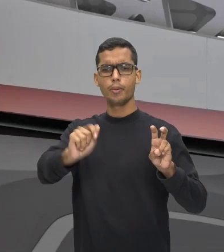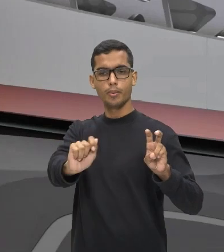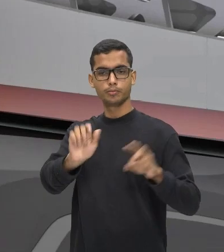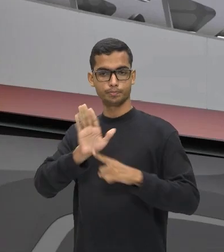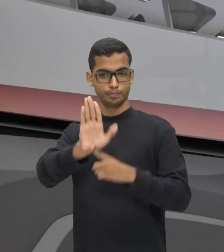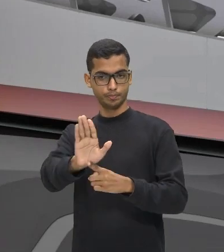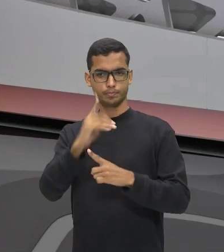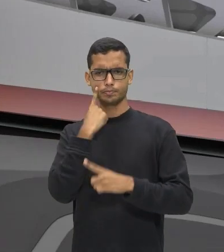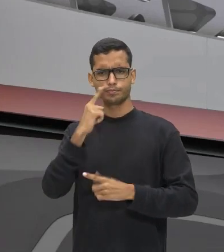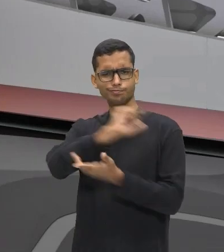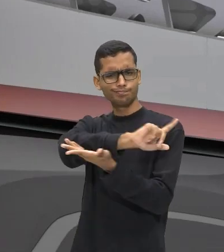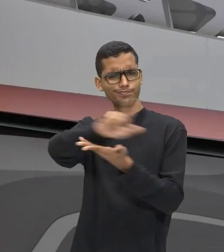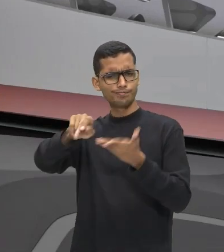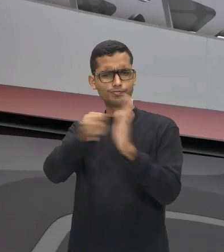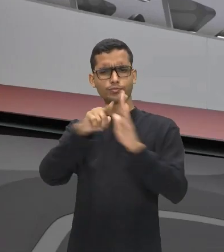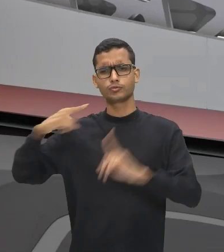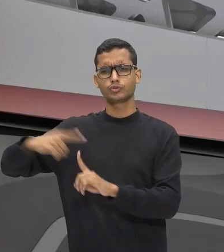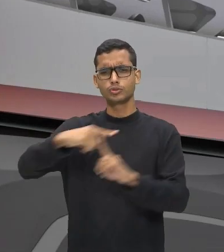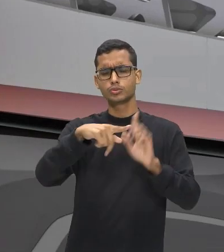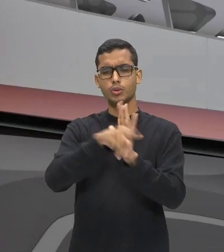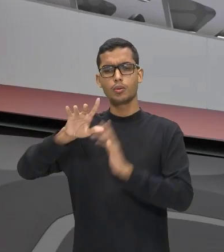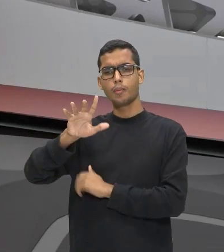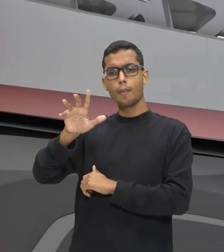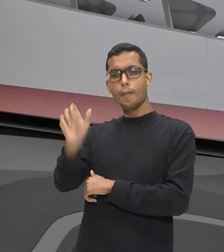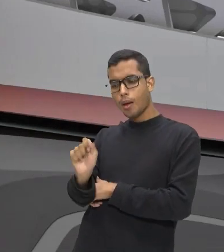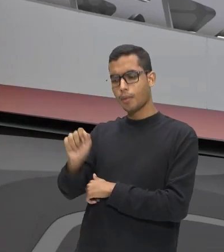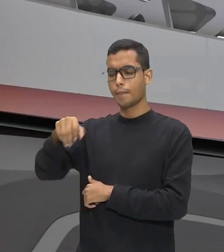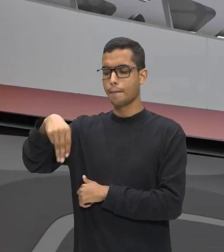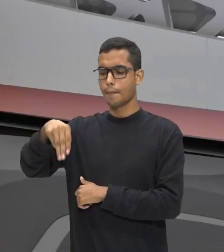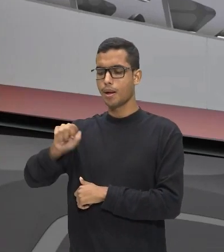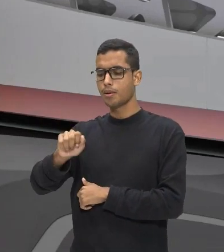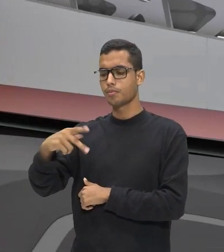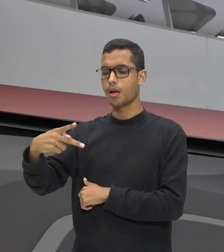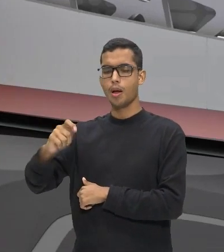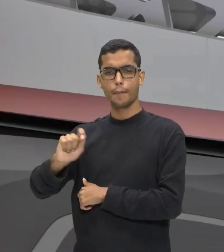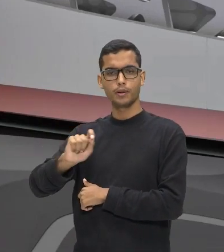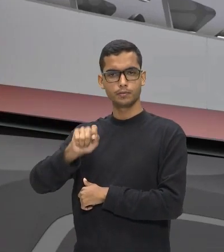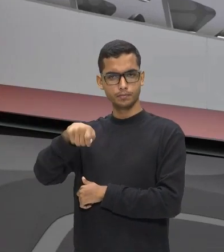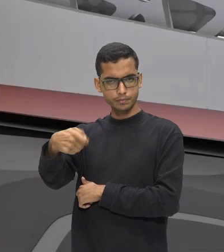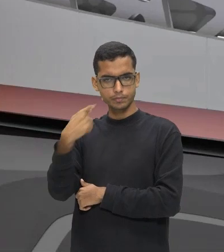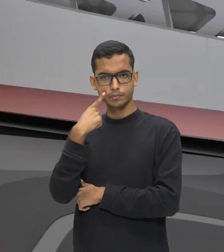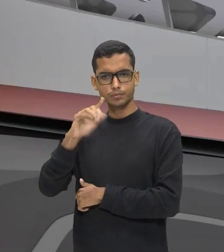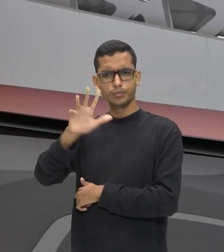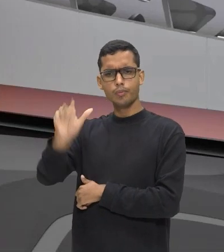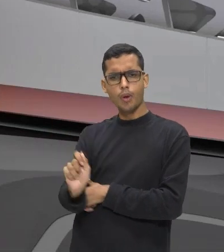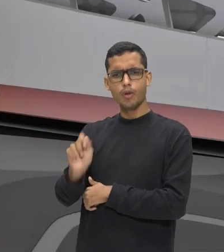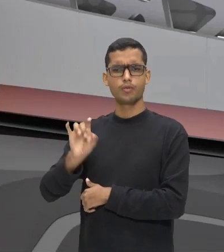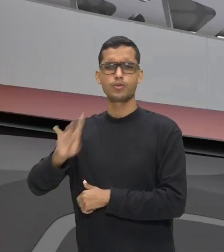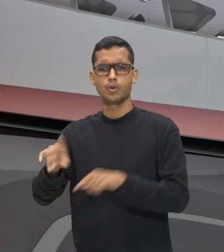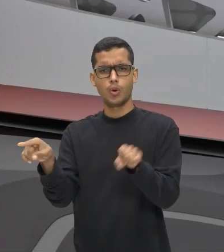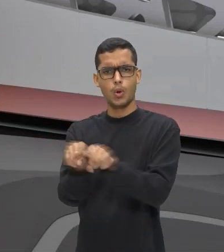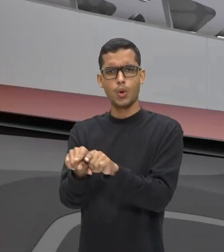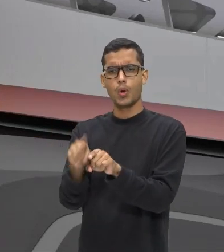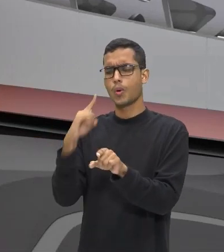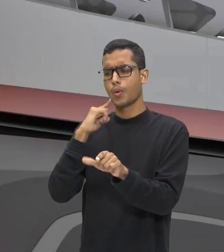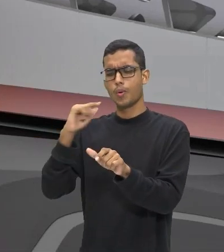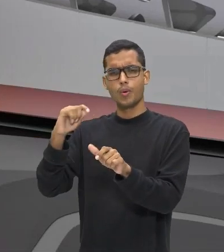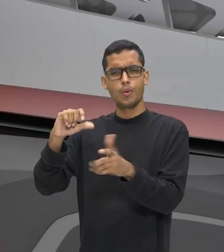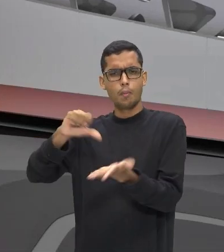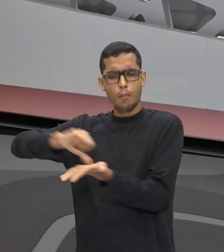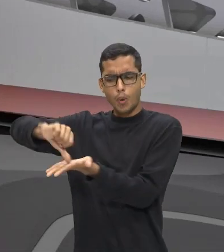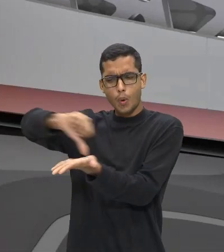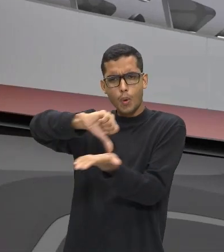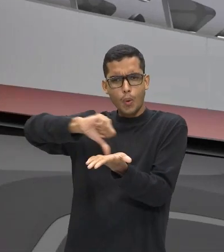aparecer diversos tipos de mapa, porque mapa não é algo que é apenas aquilo. Ele pode ser feito de